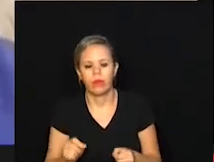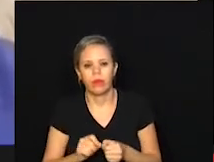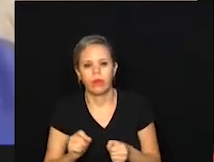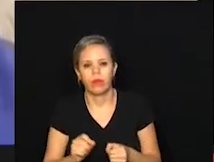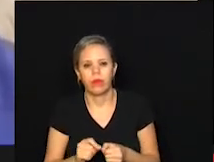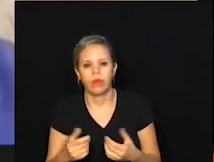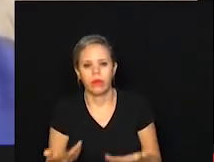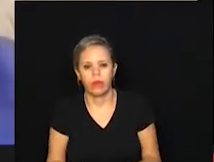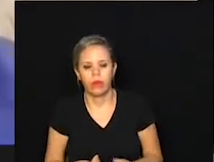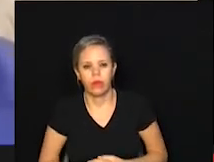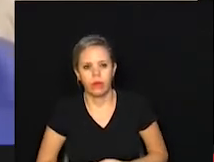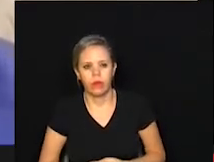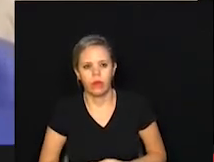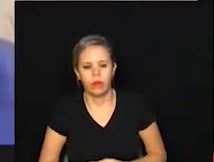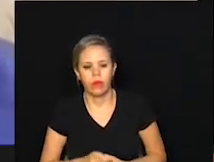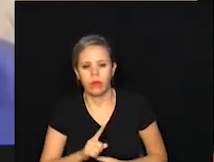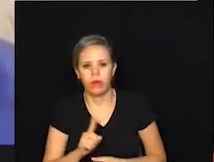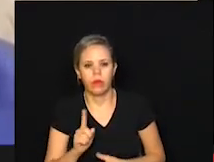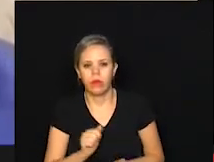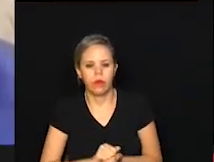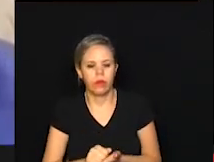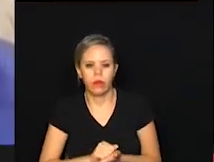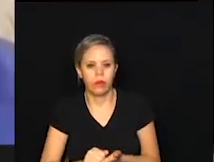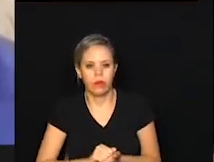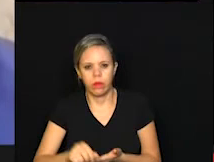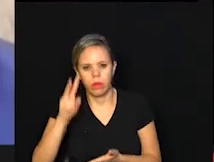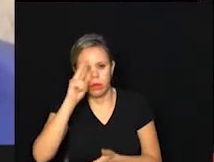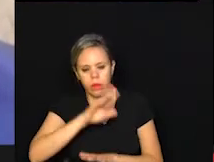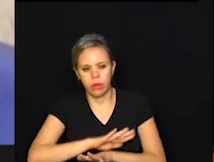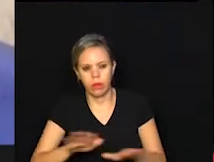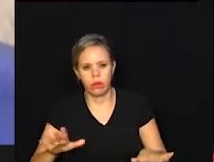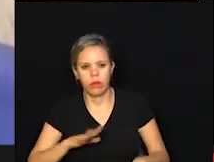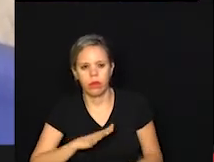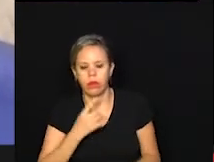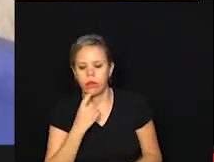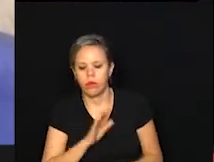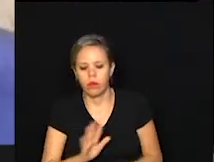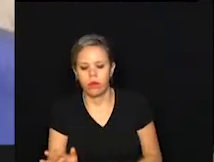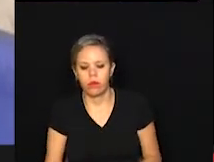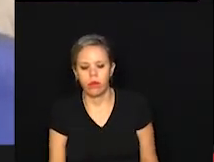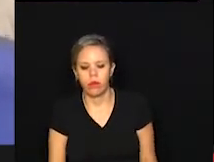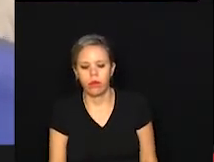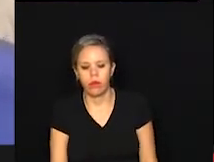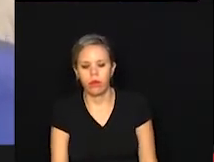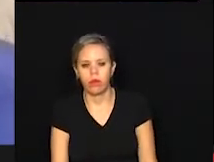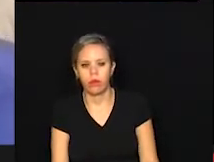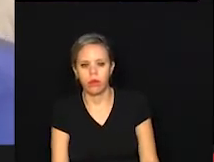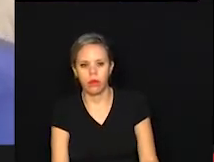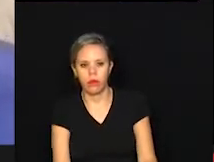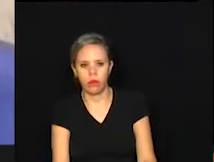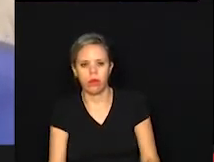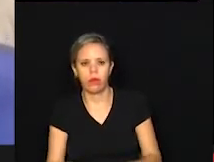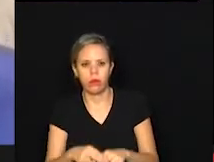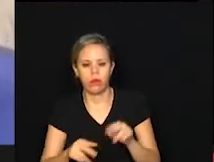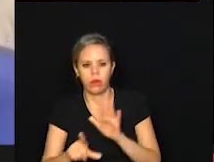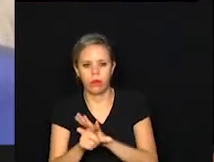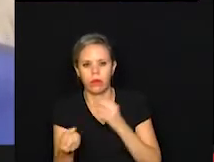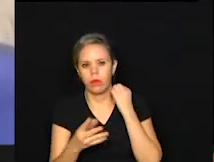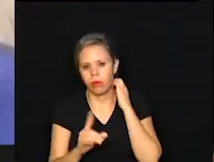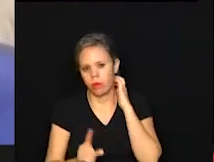dessa natureza, não apagar o histórico da cidade de Campinas por conta de uma lei